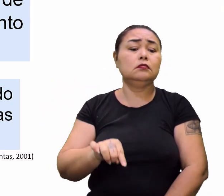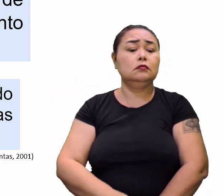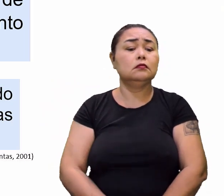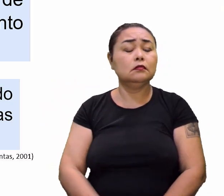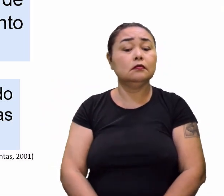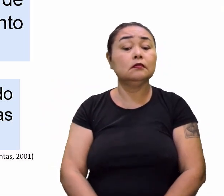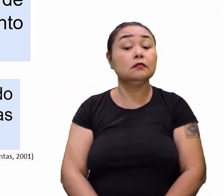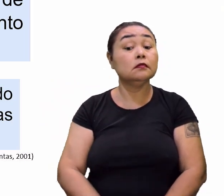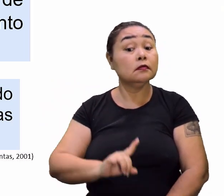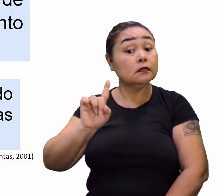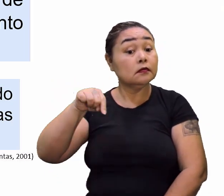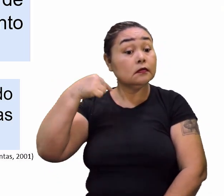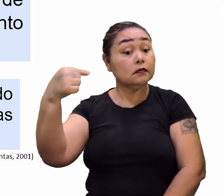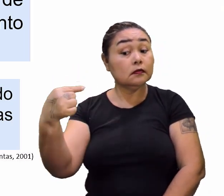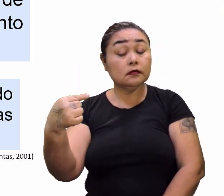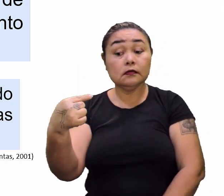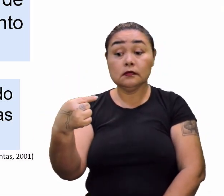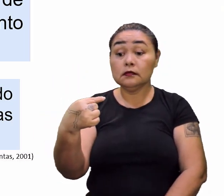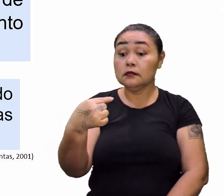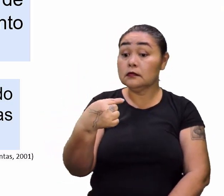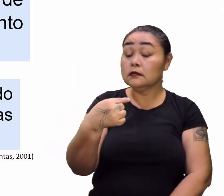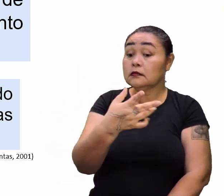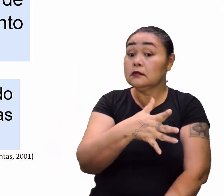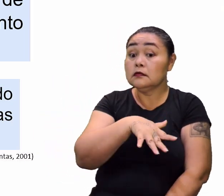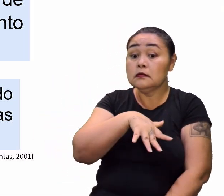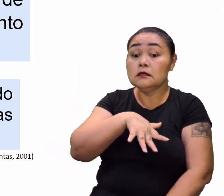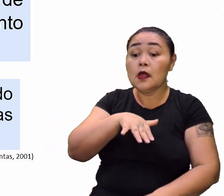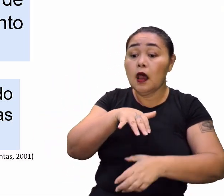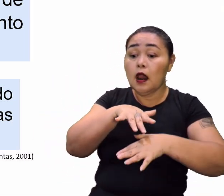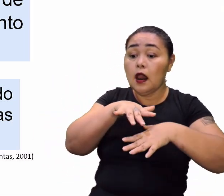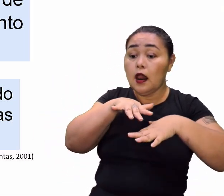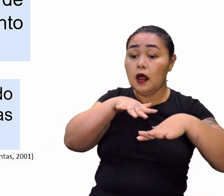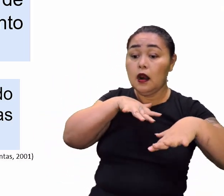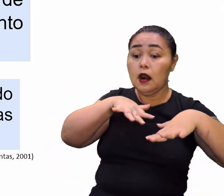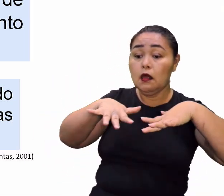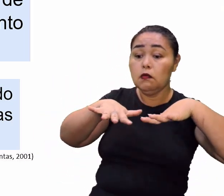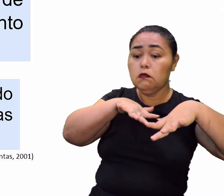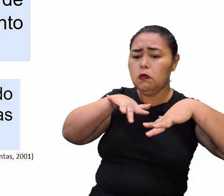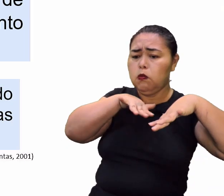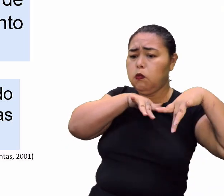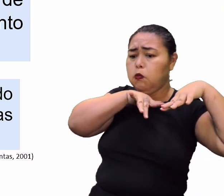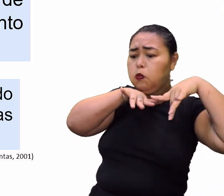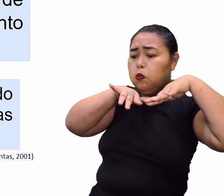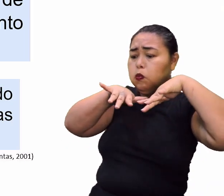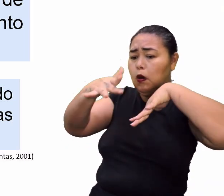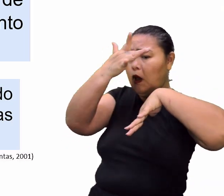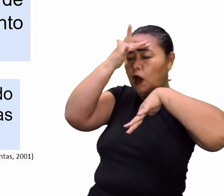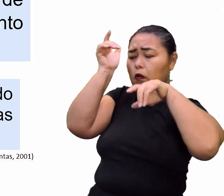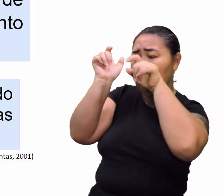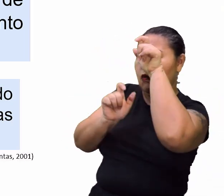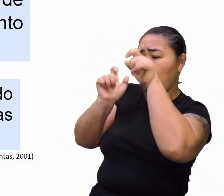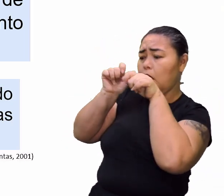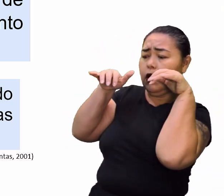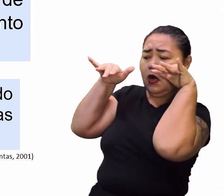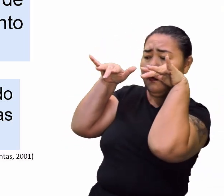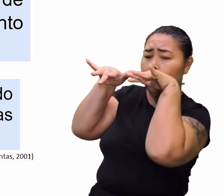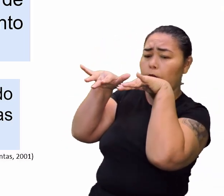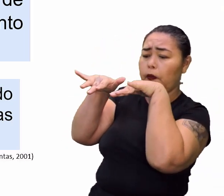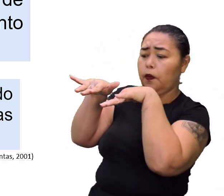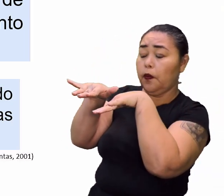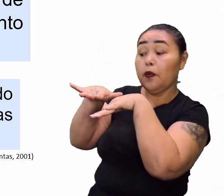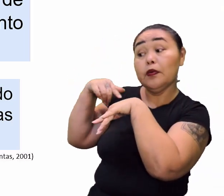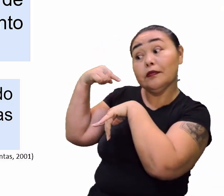região, o que ocasionou um grande movimento migratório em destino à nossa